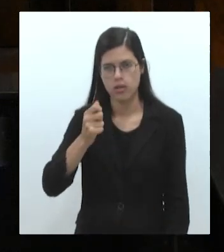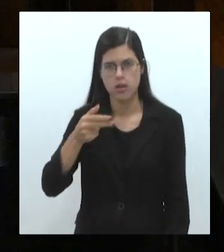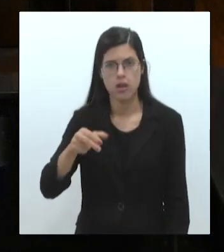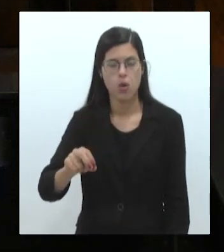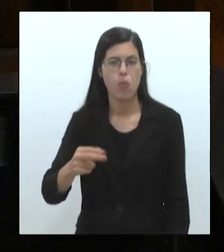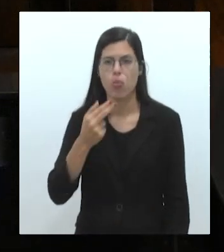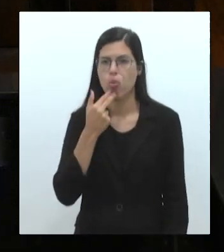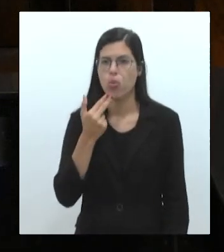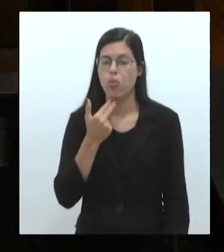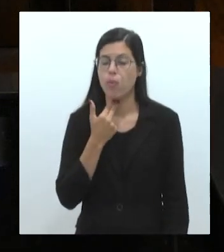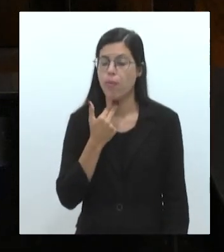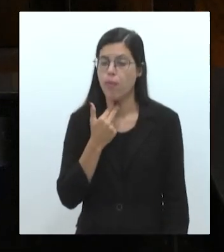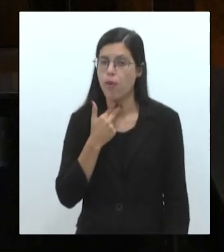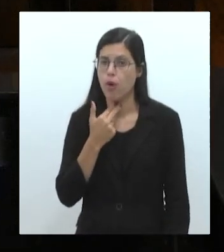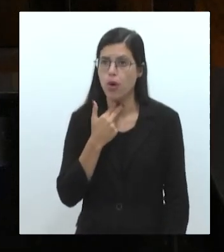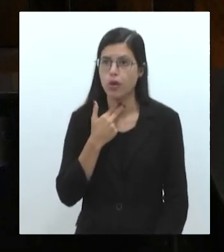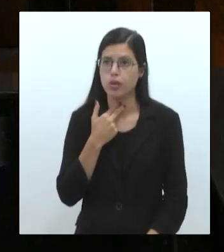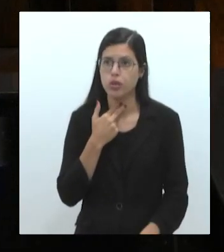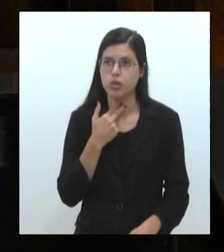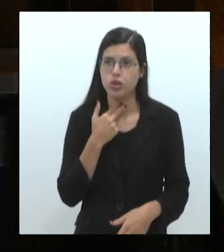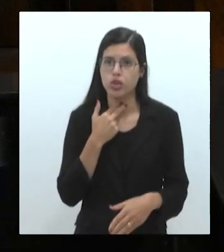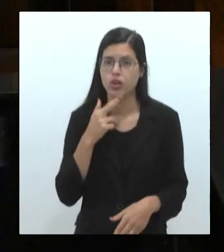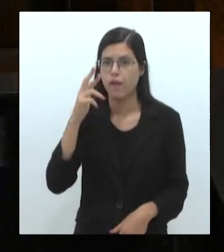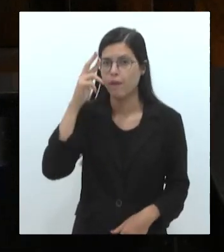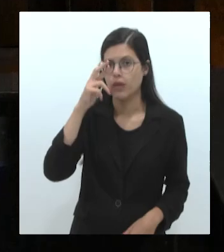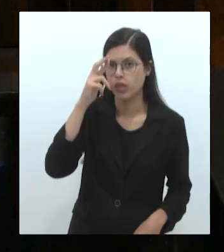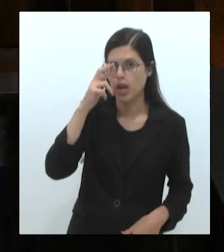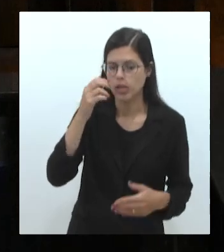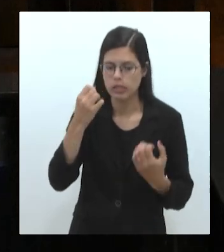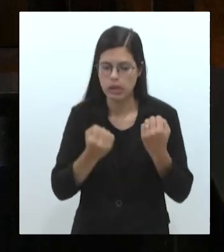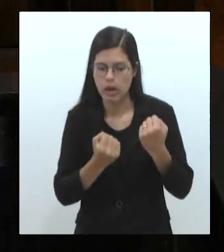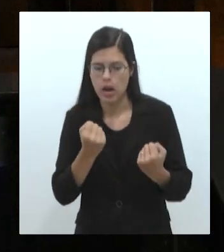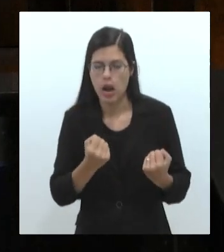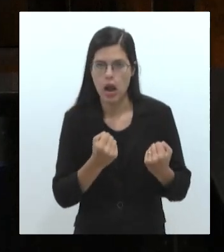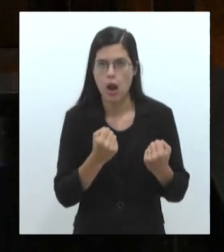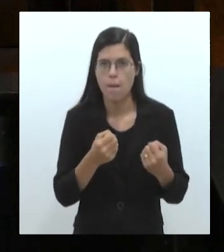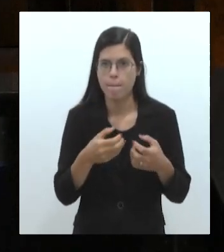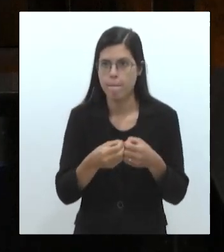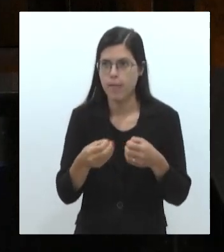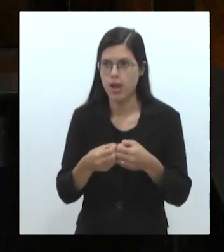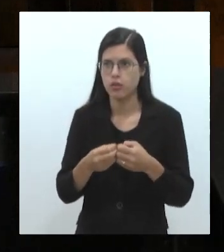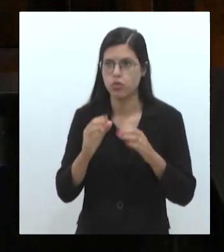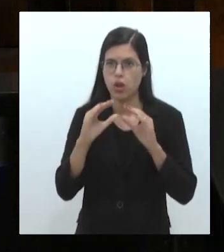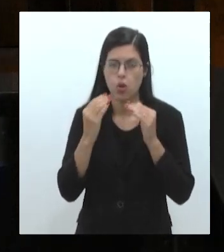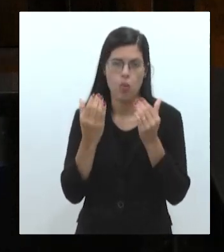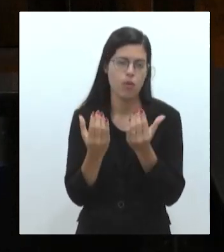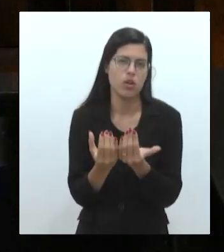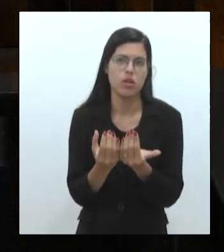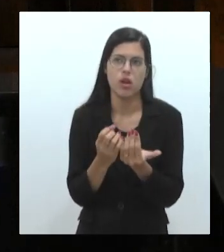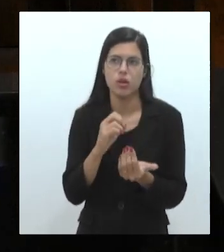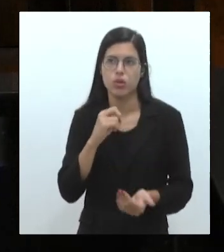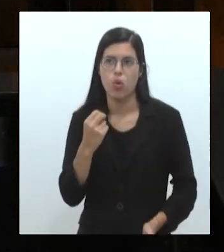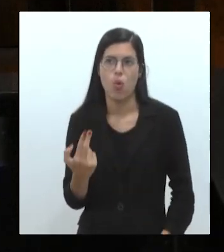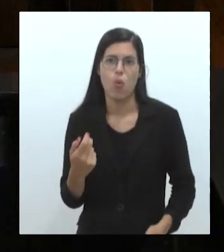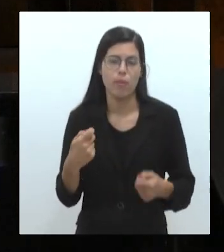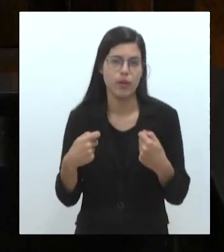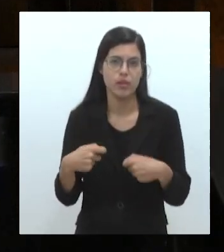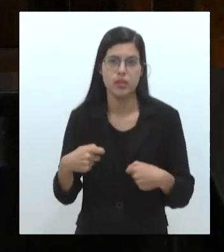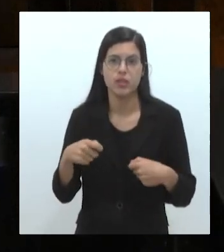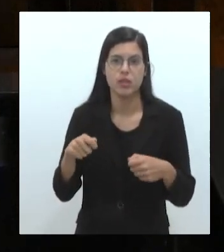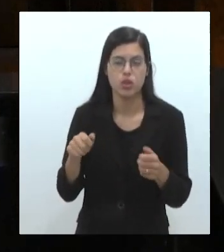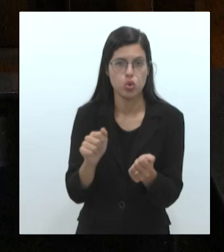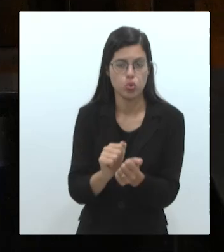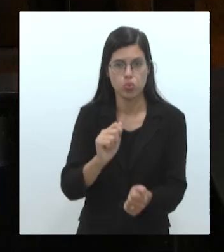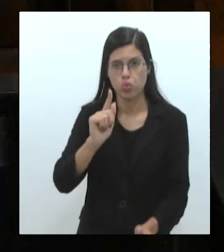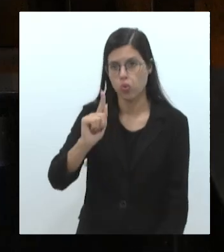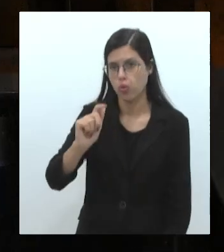em torno das comunidades. Não podem. Ou vai com GAT e um supervisor oficial,